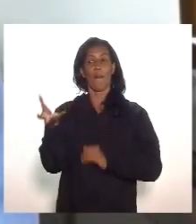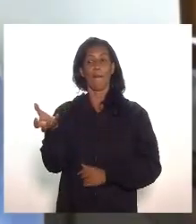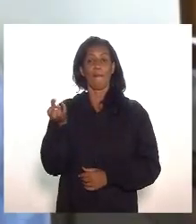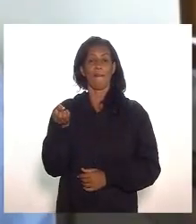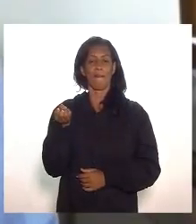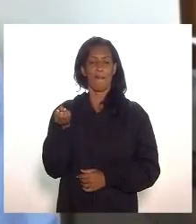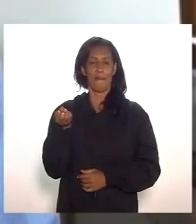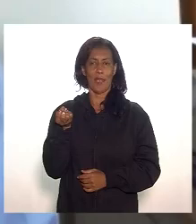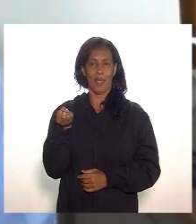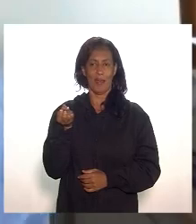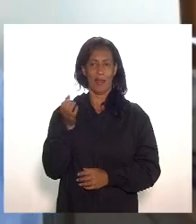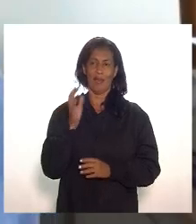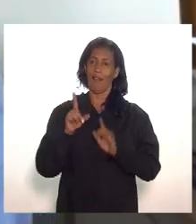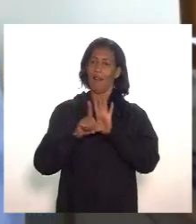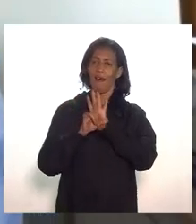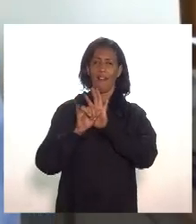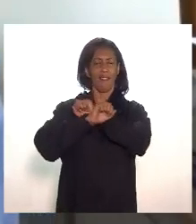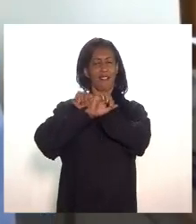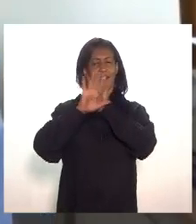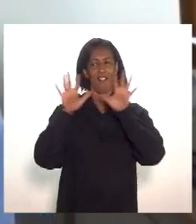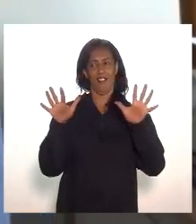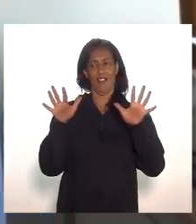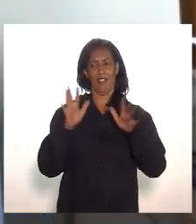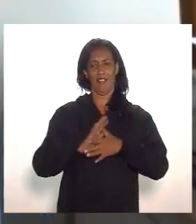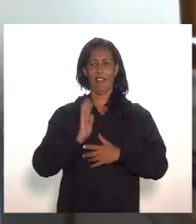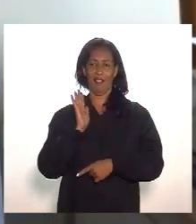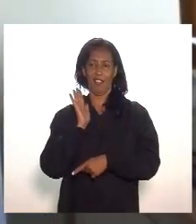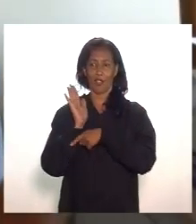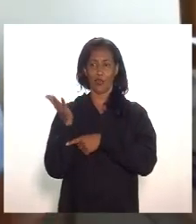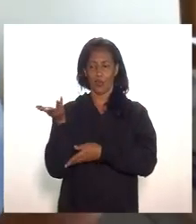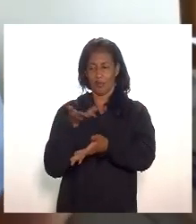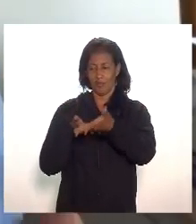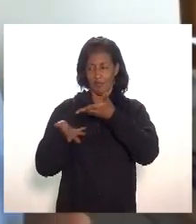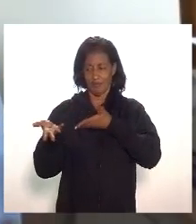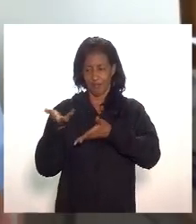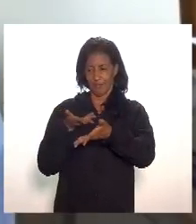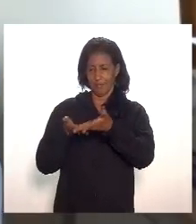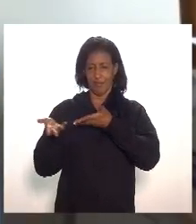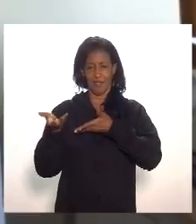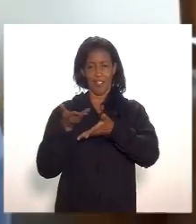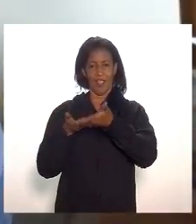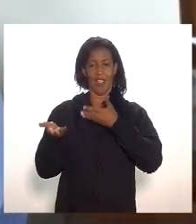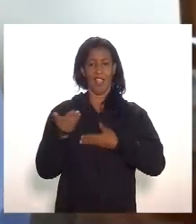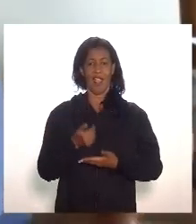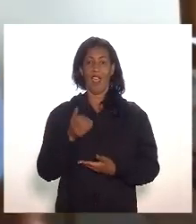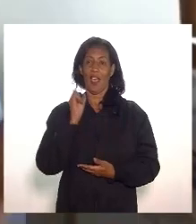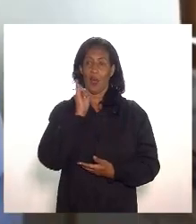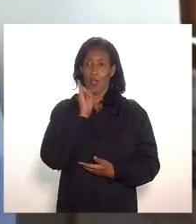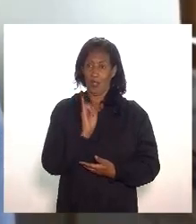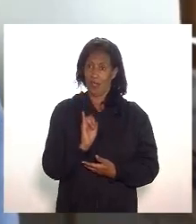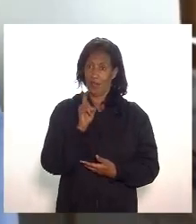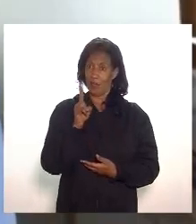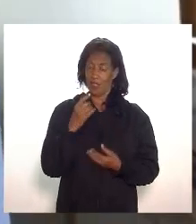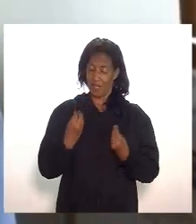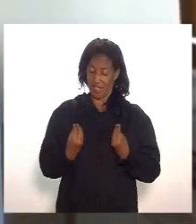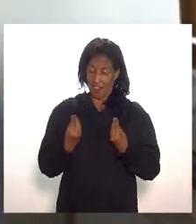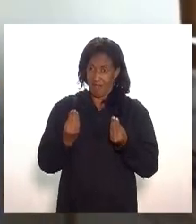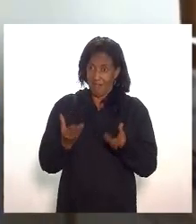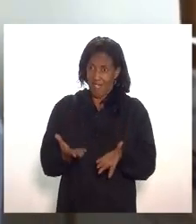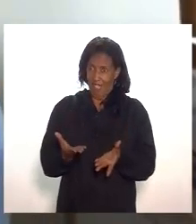mediação desse conflito. Agora, se você dá autoridade para ter um risco no veículo, um